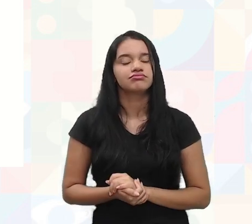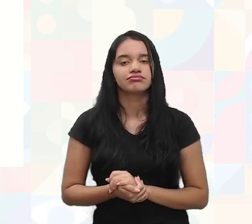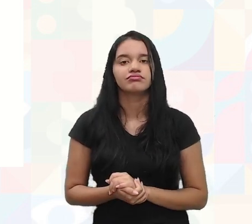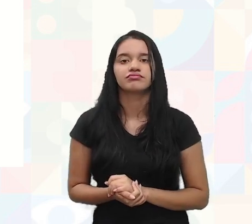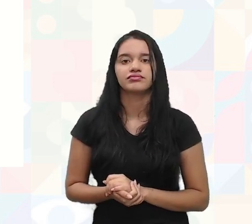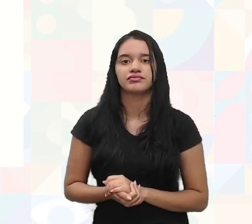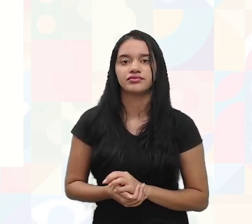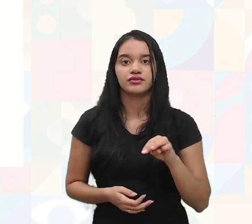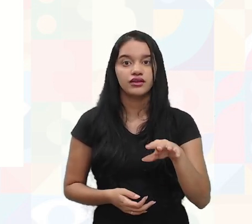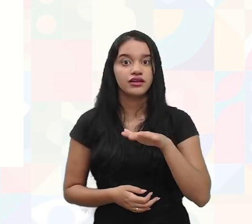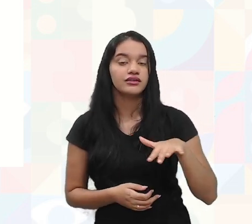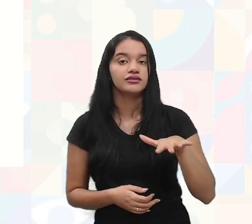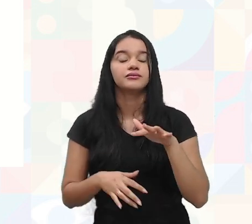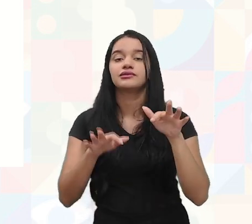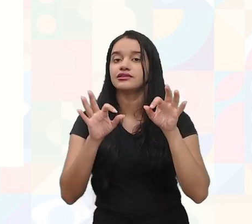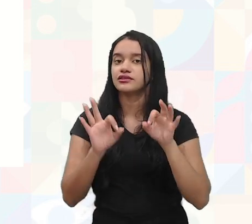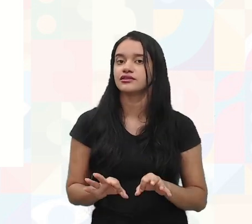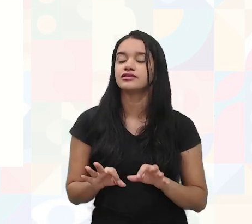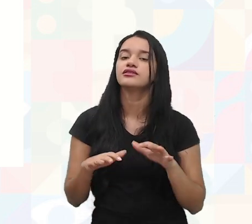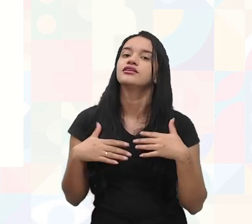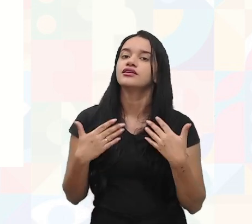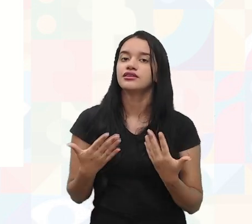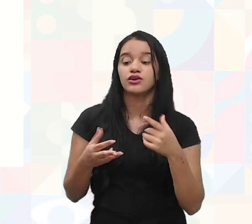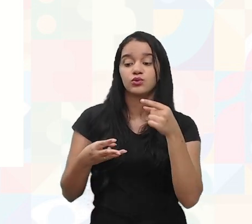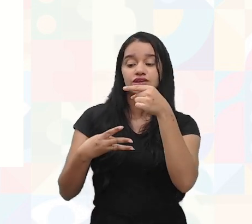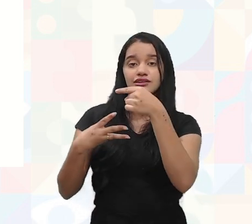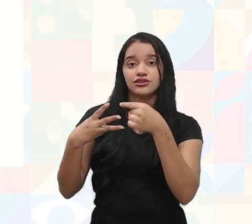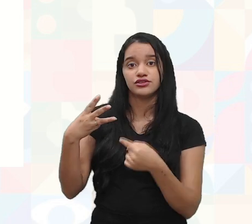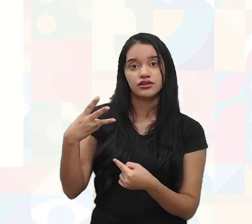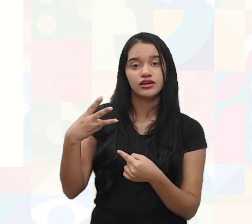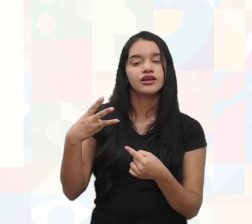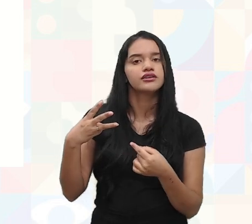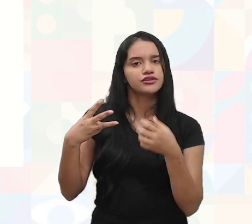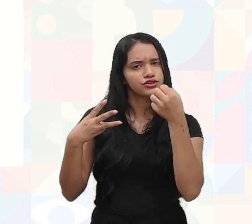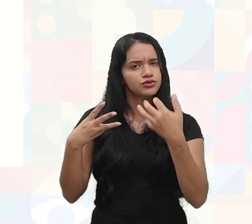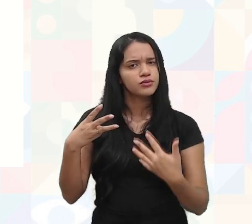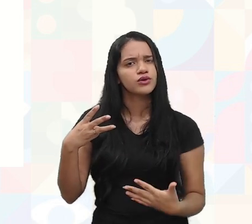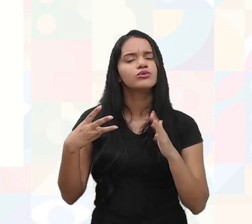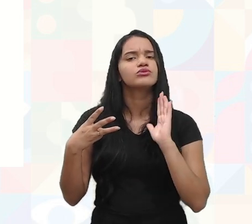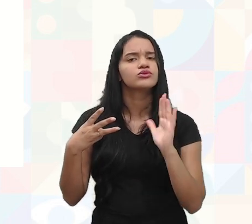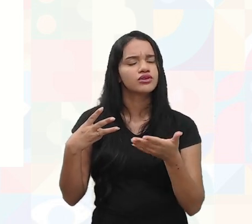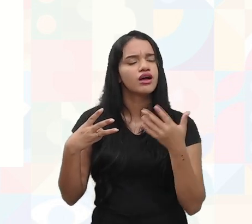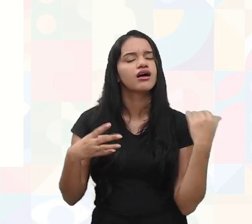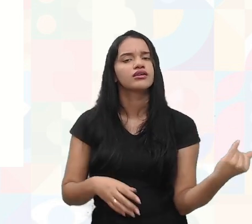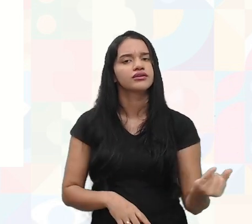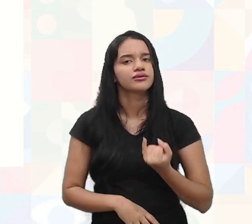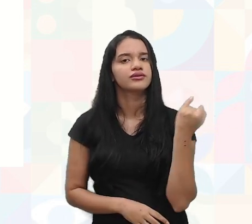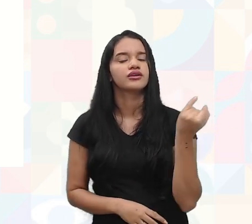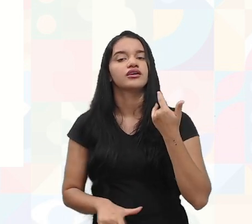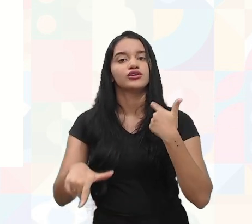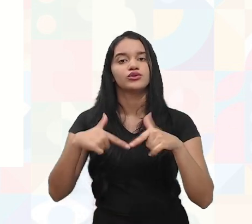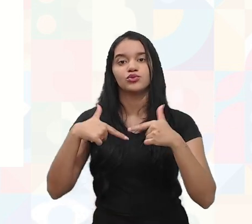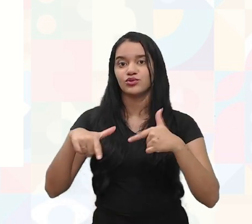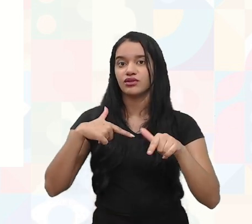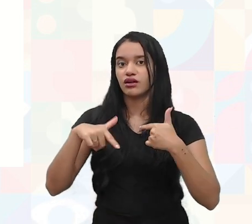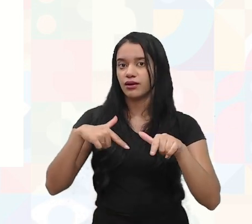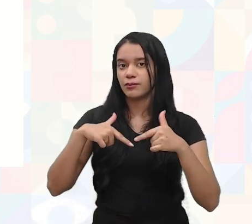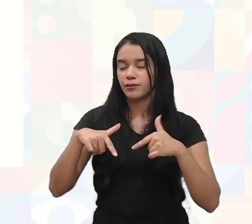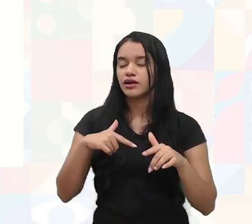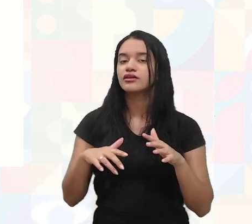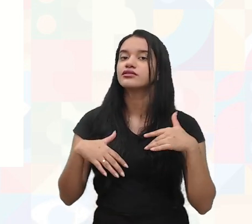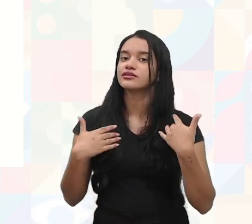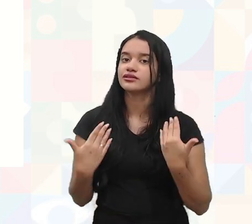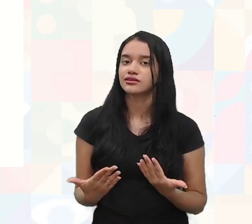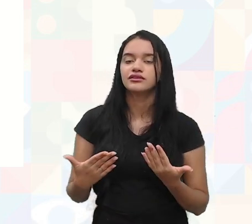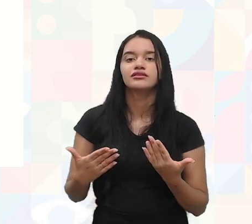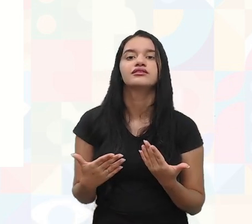no mercado, certo? Então, esses 3 fatores que a gente citou aqui são muito importantes no trabalho desse fortalecimento.